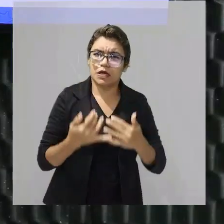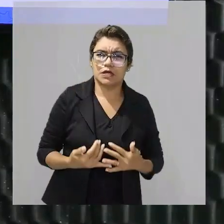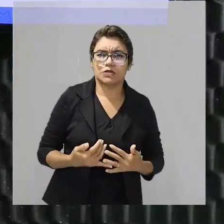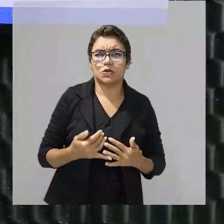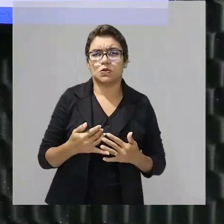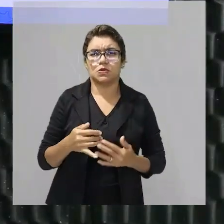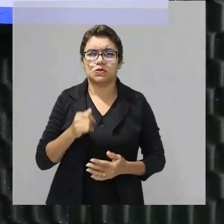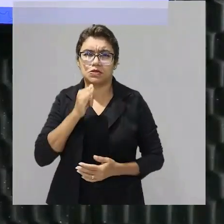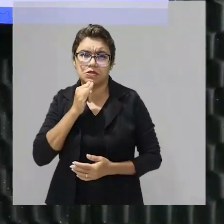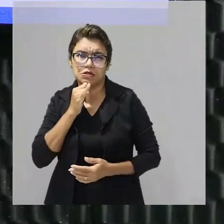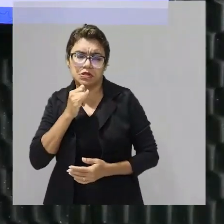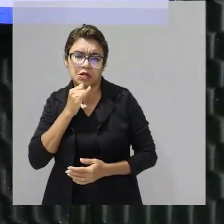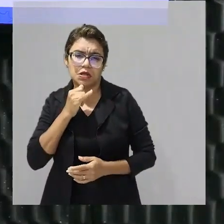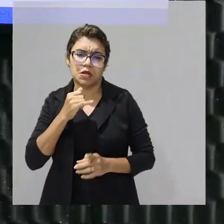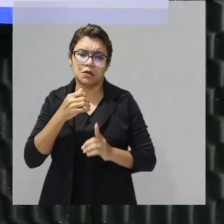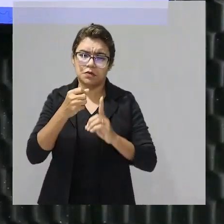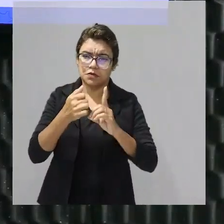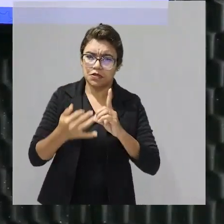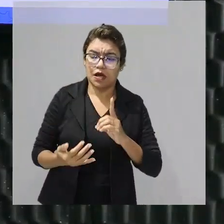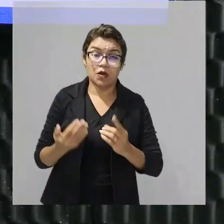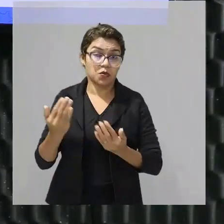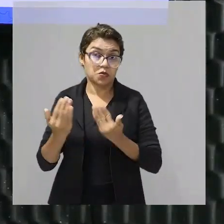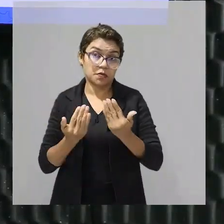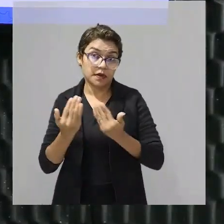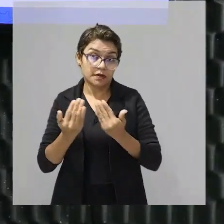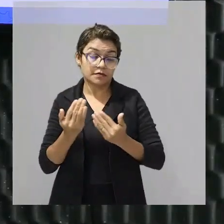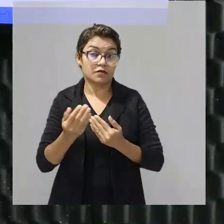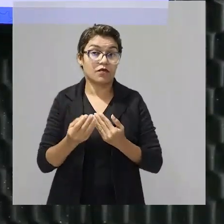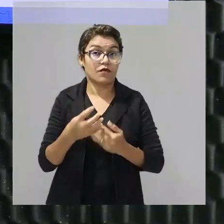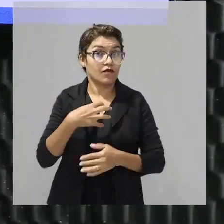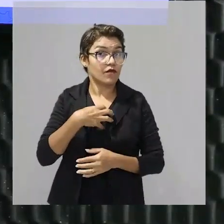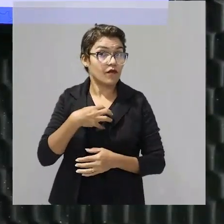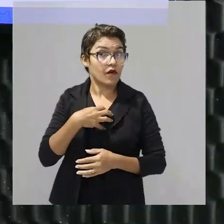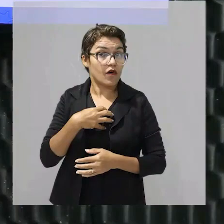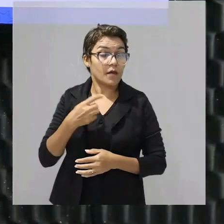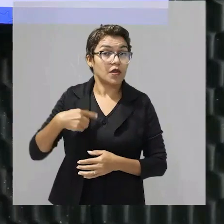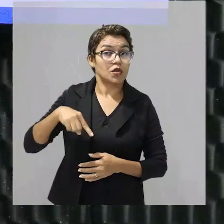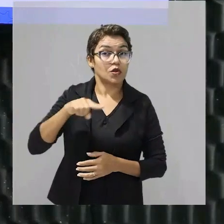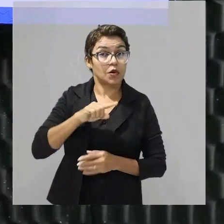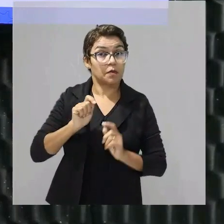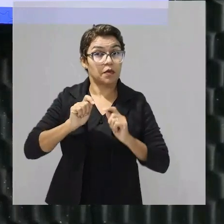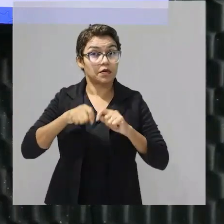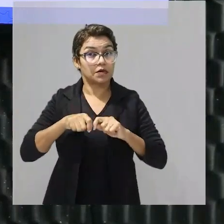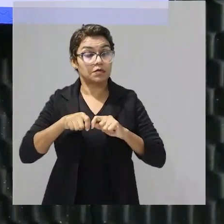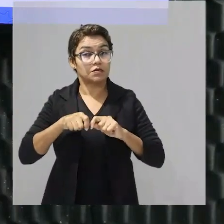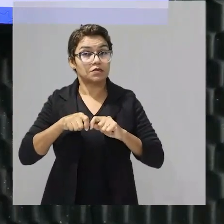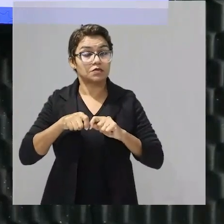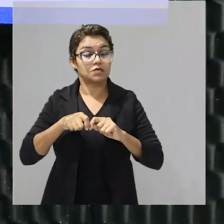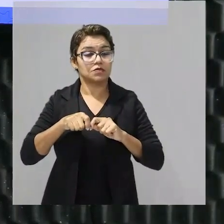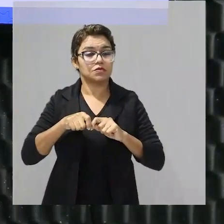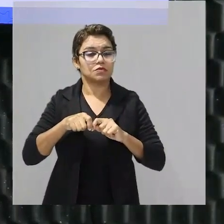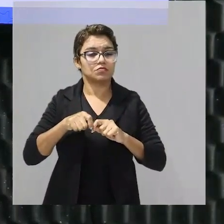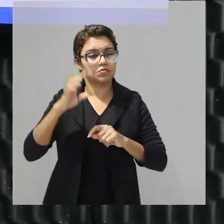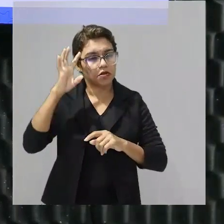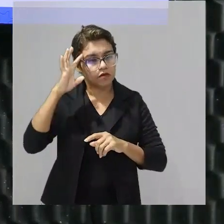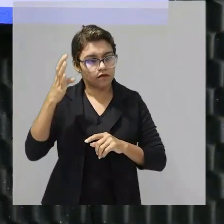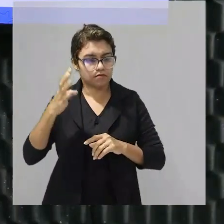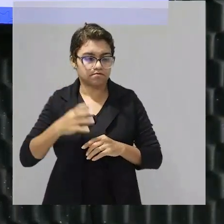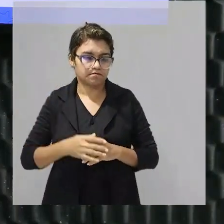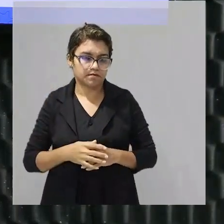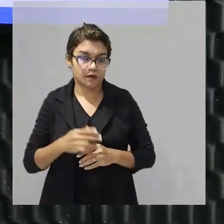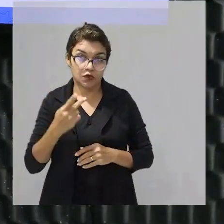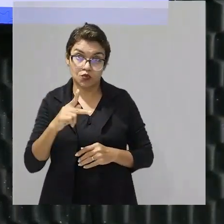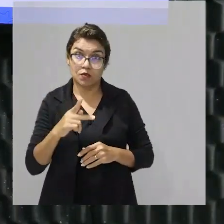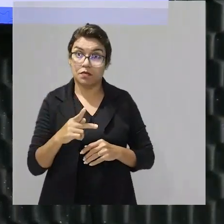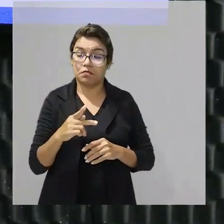fazer para solucionar aquele problema. O agente, quem é o responsável ou quem